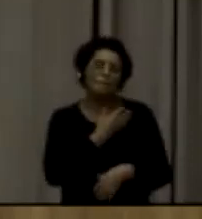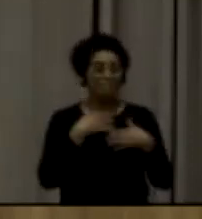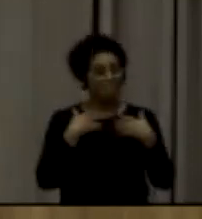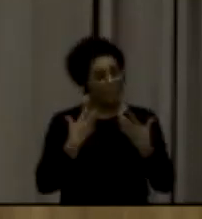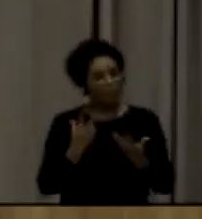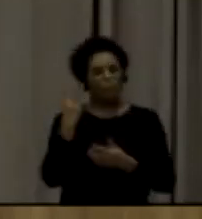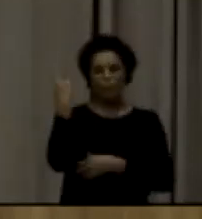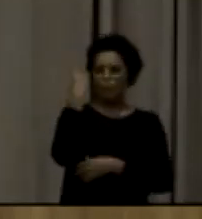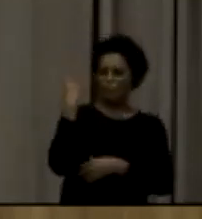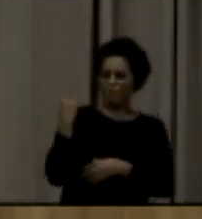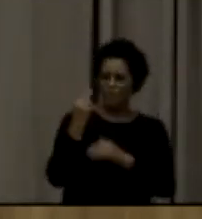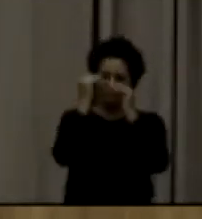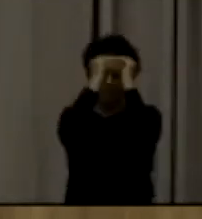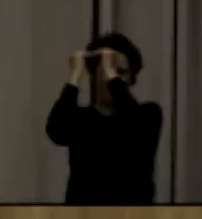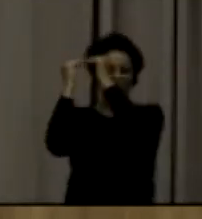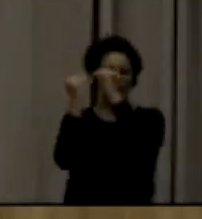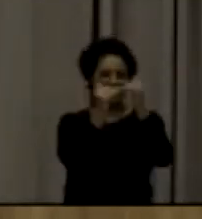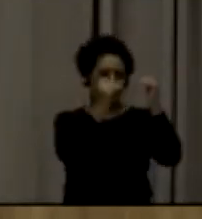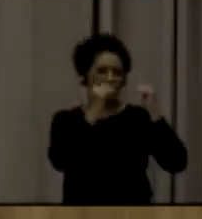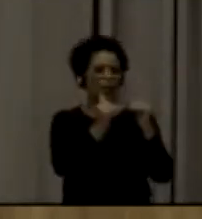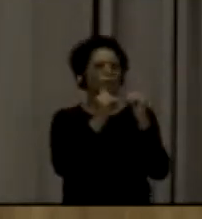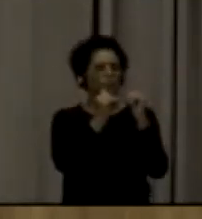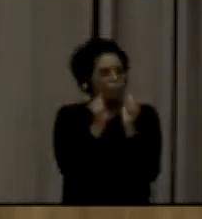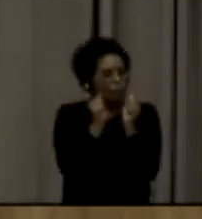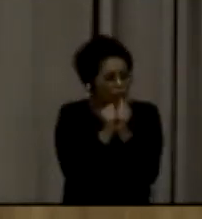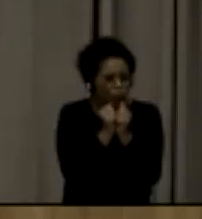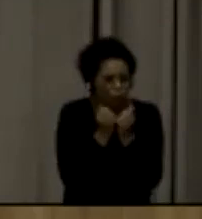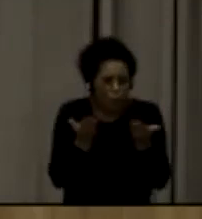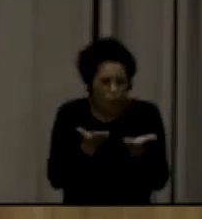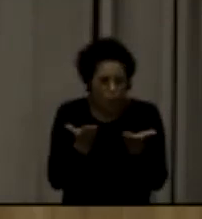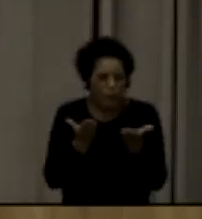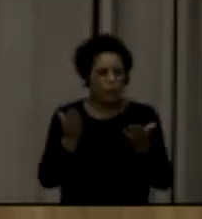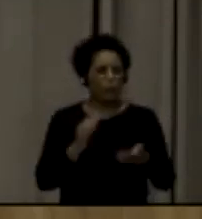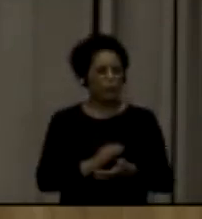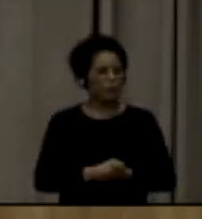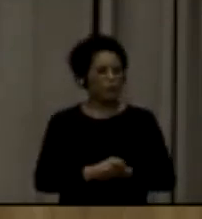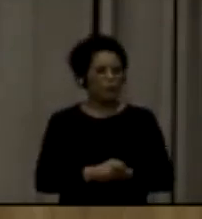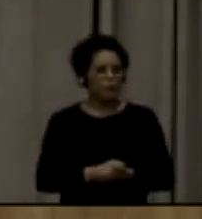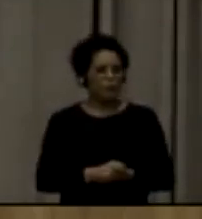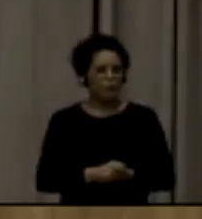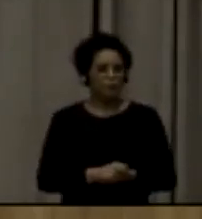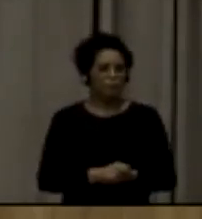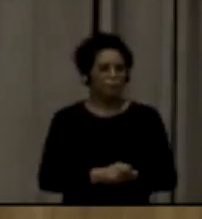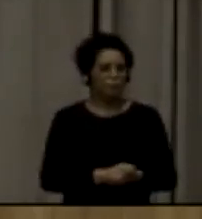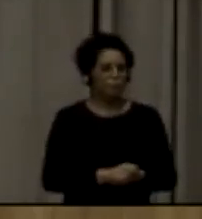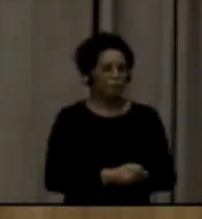nós valorizamos exatamente esse fator de podermos estar aqui.